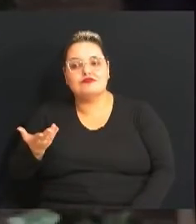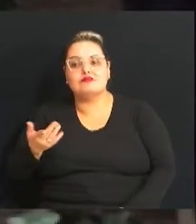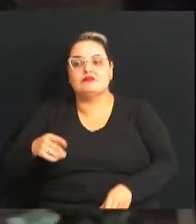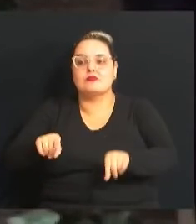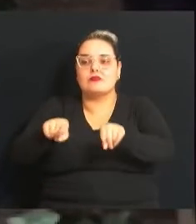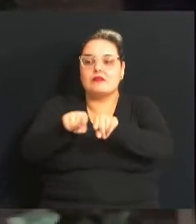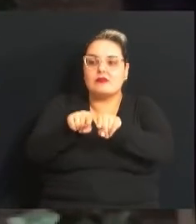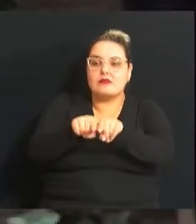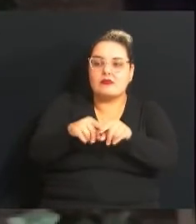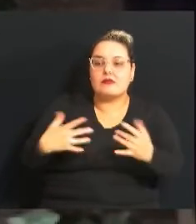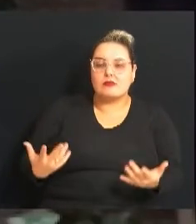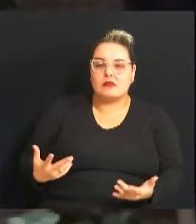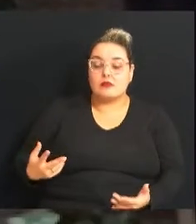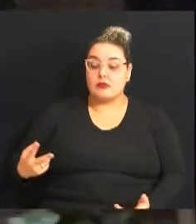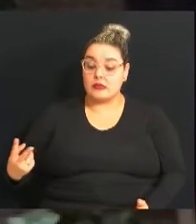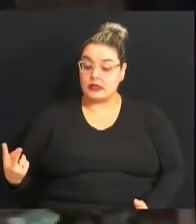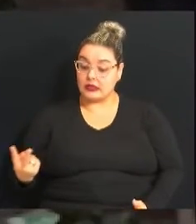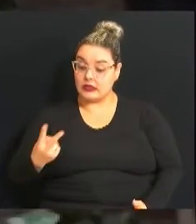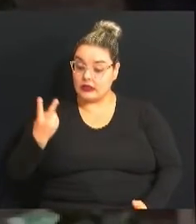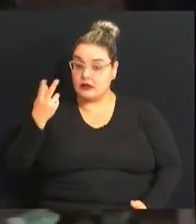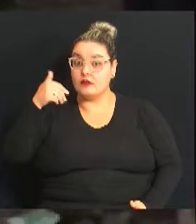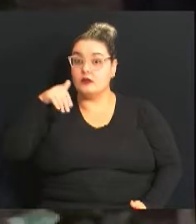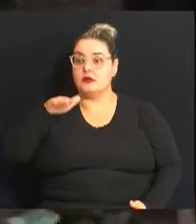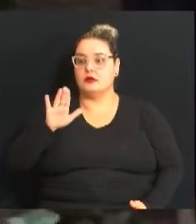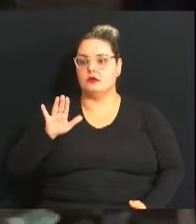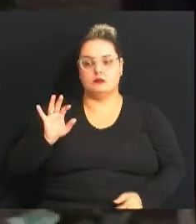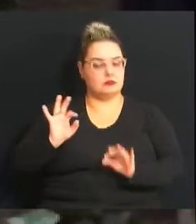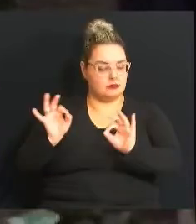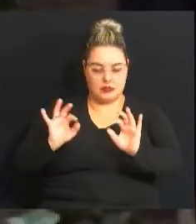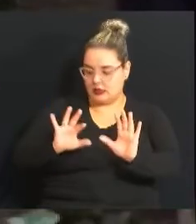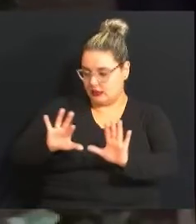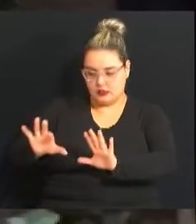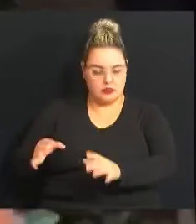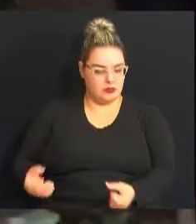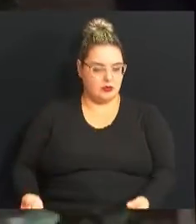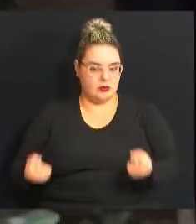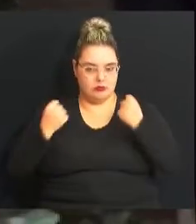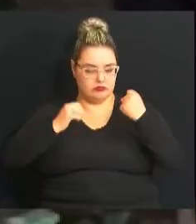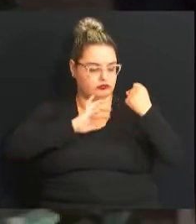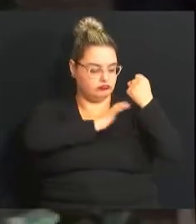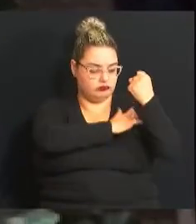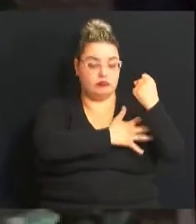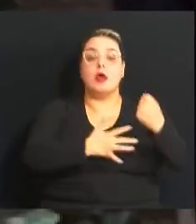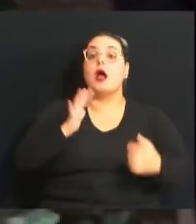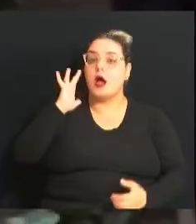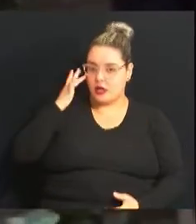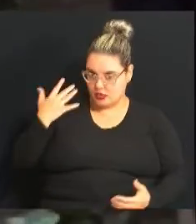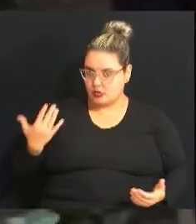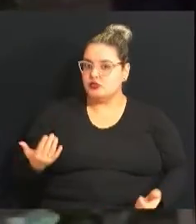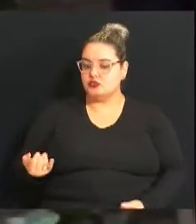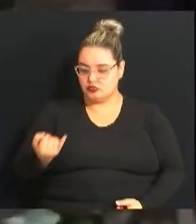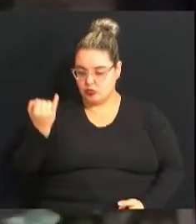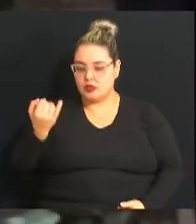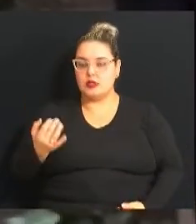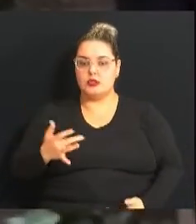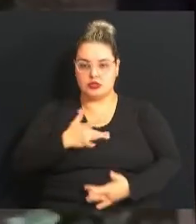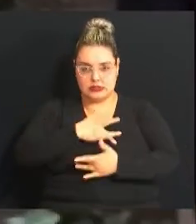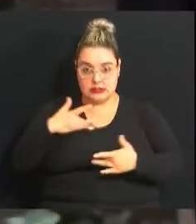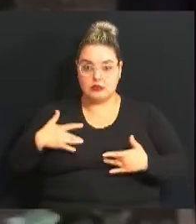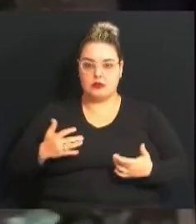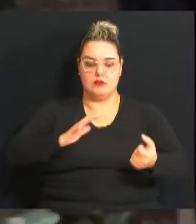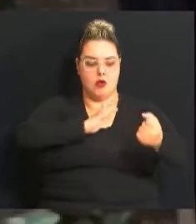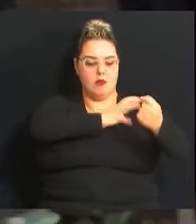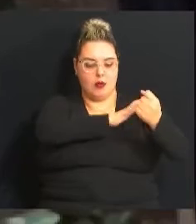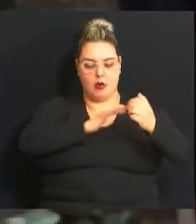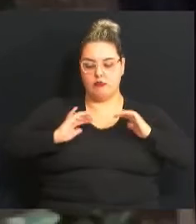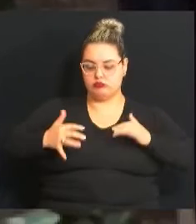que hipervaloriza, nada contra a musculação, eu acho muito saudável a prática, mas ao mesmo tempo